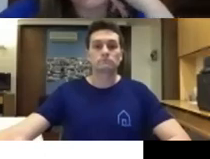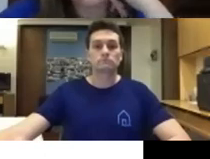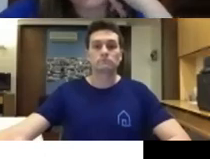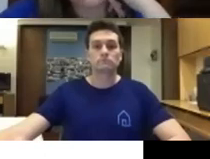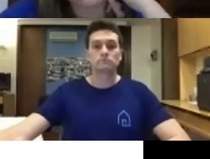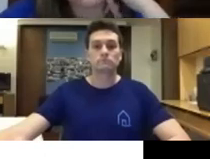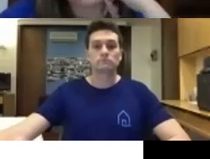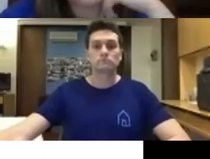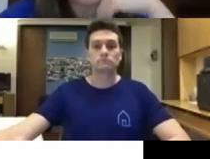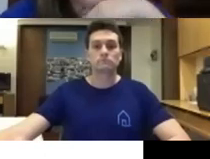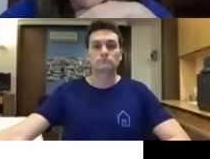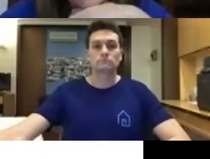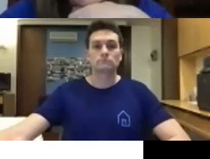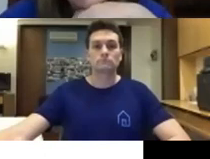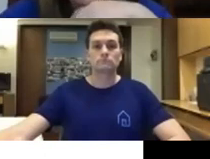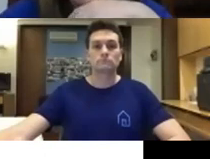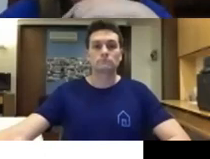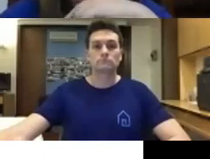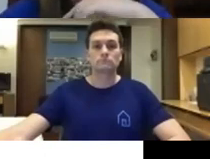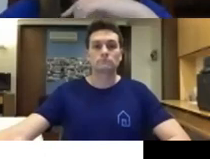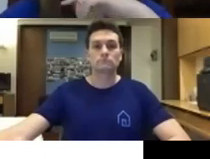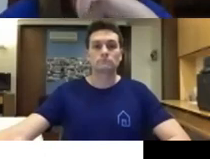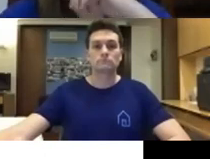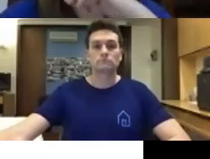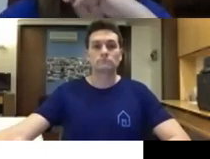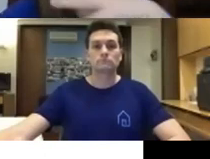né? Que é o que a norma determina, né? Não sei.